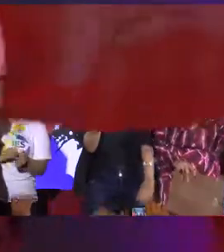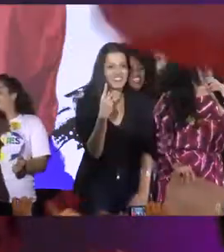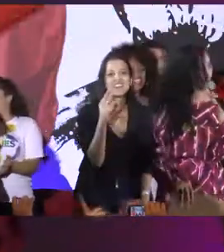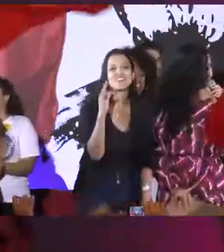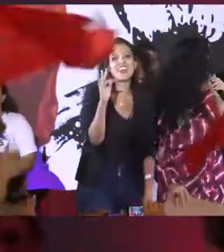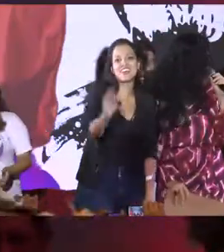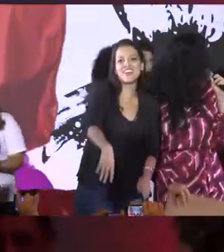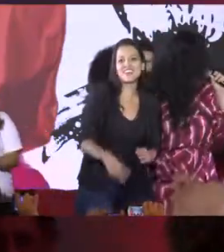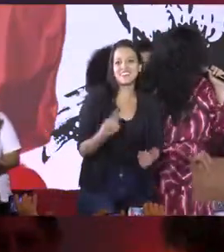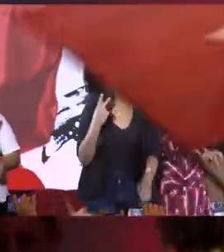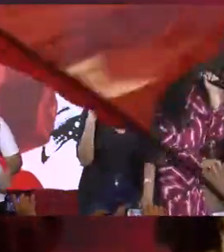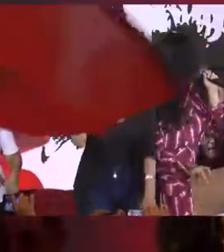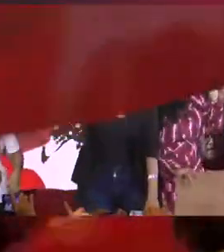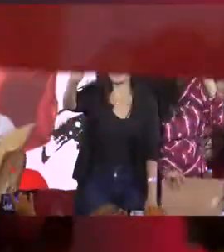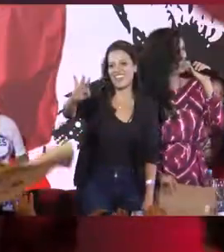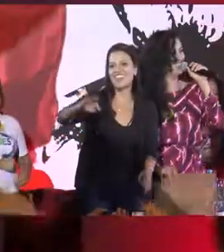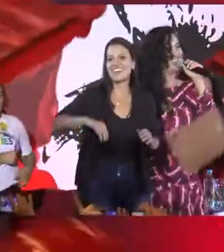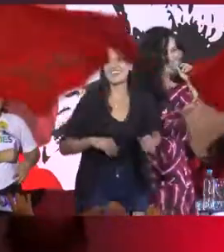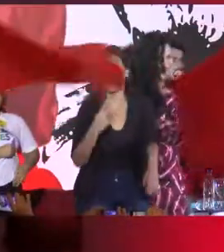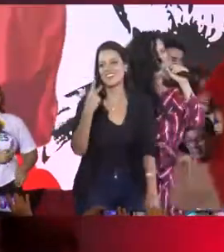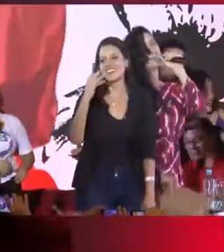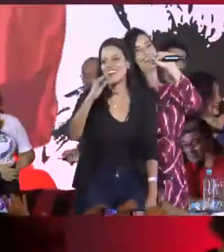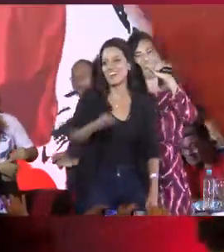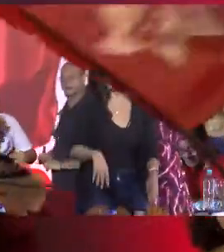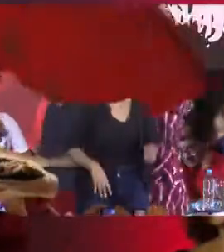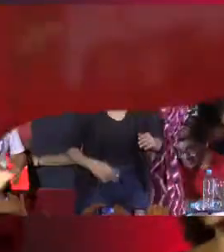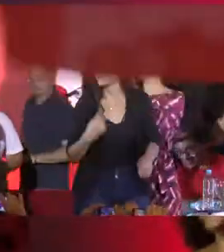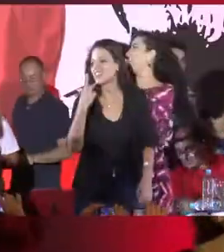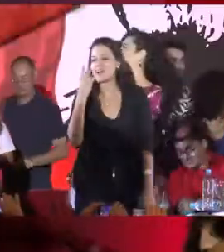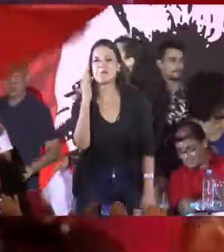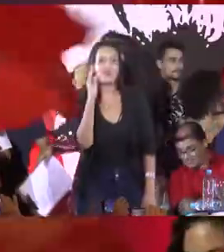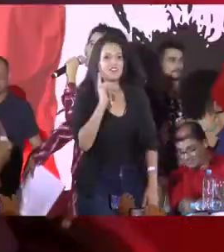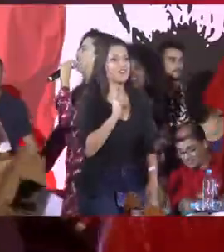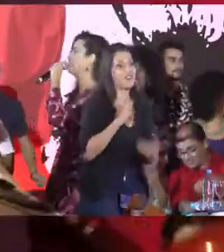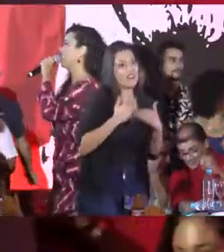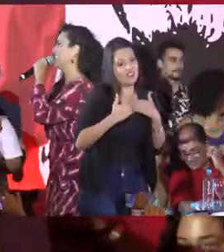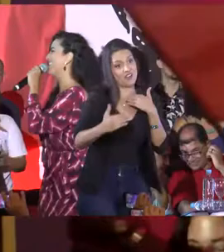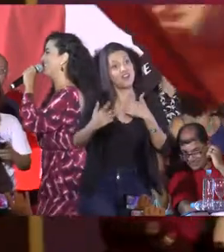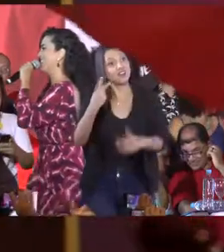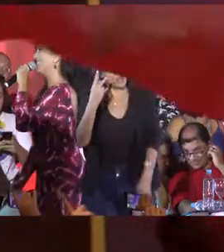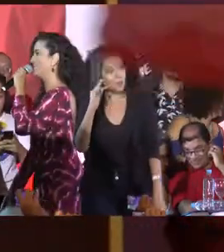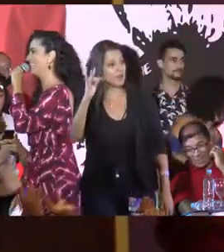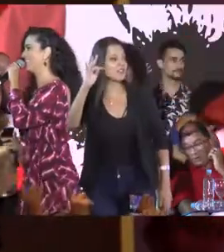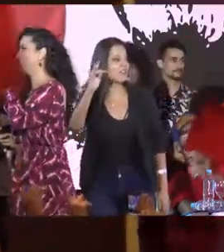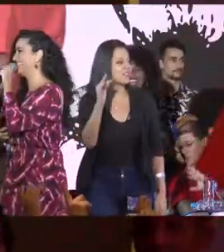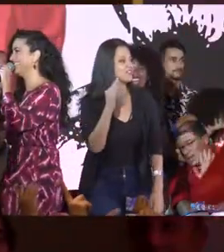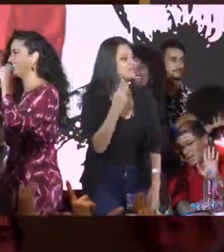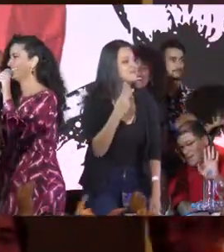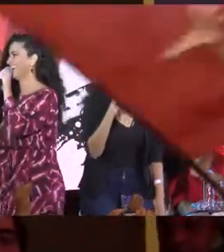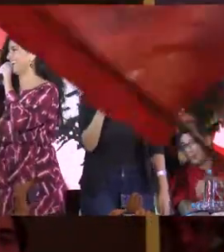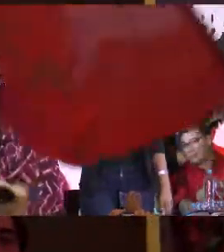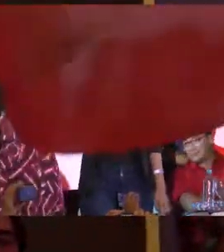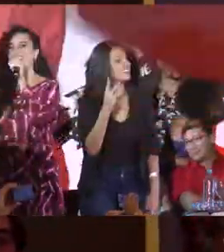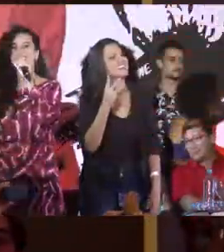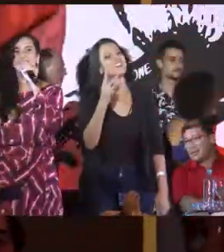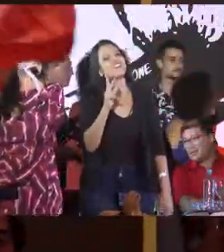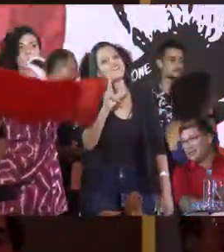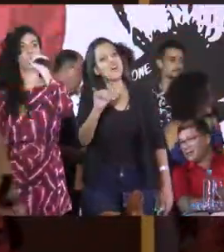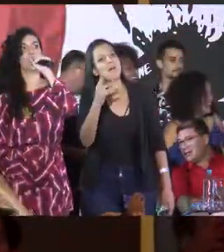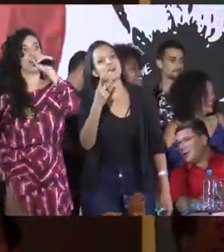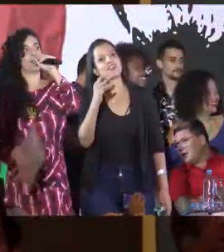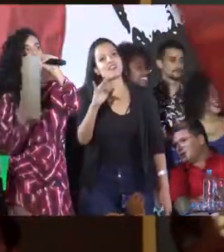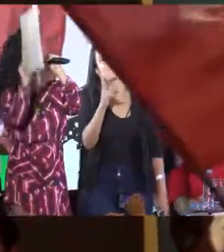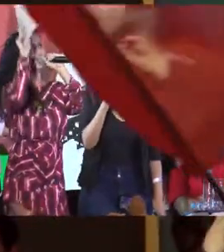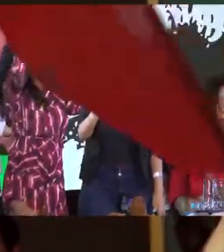vai dar PT, vai dar, vai dar PT, vai dar. Vai dar PT, vai dar, vai dar PT, vai dar.